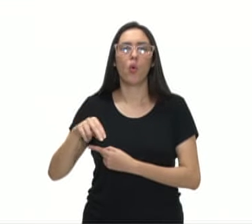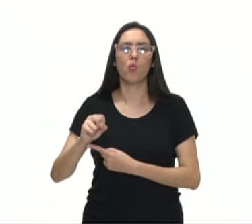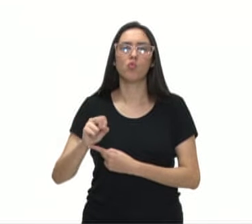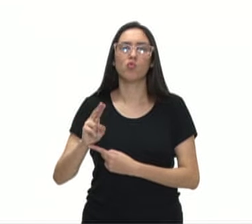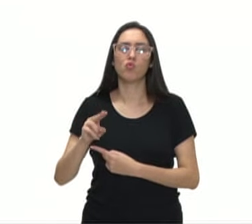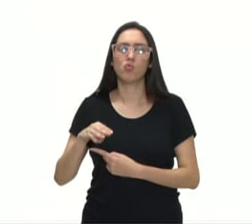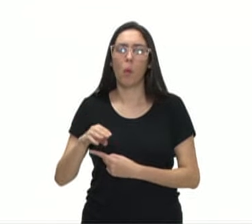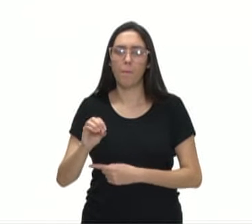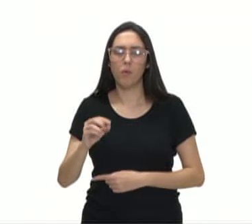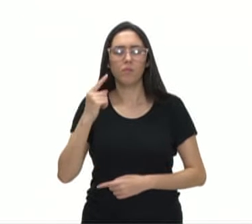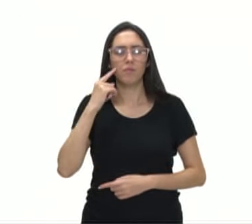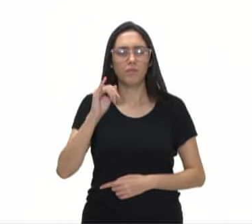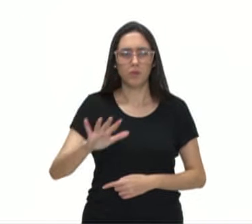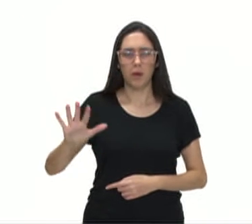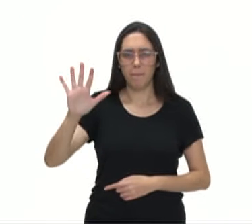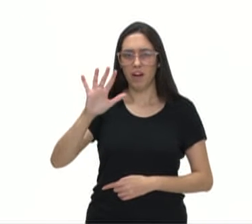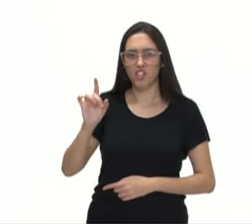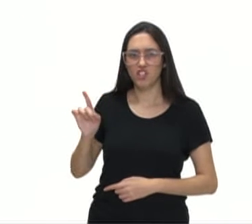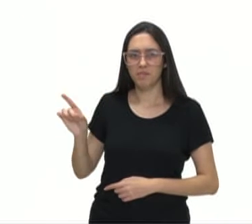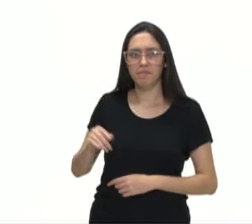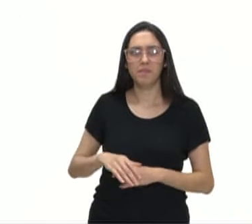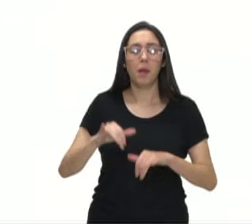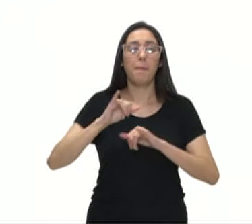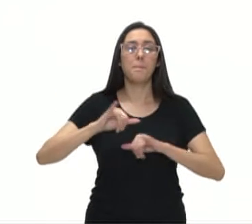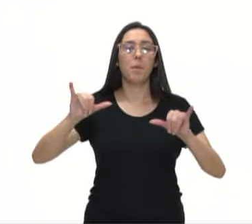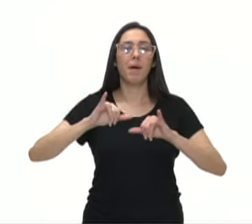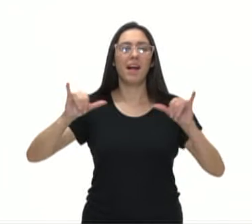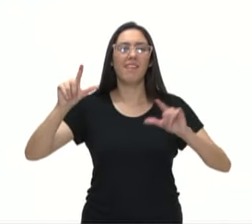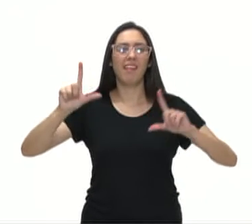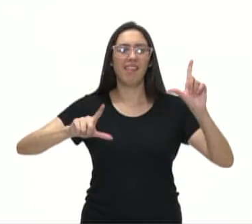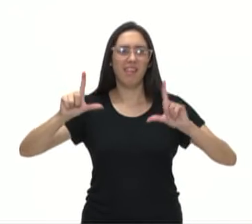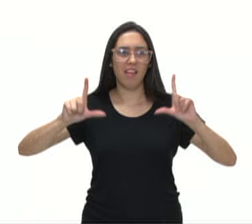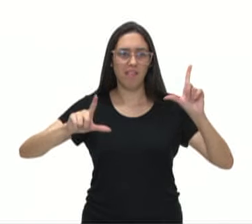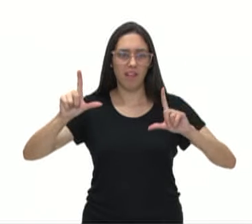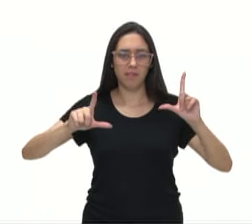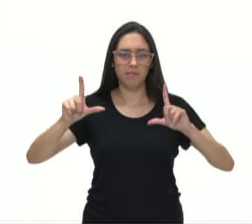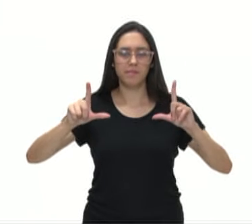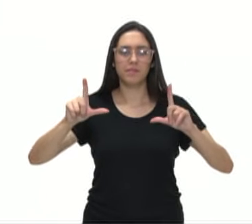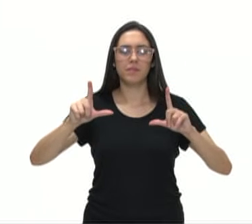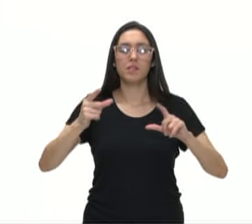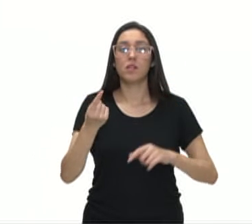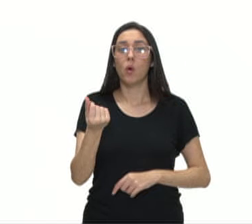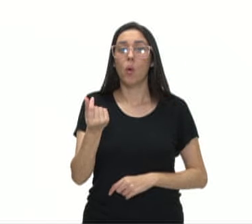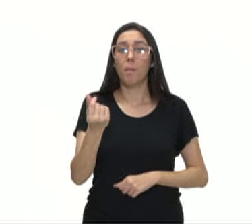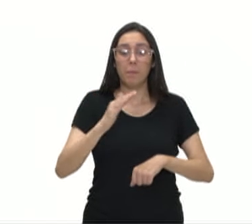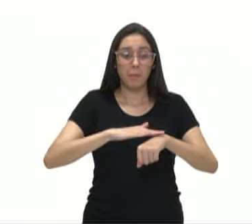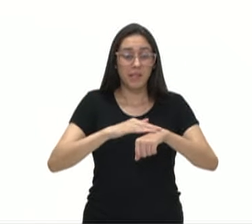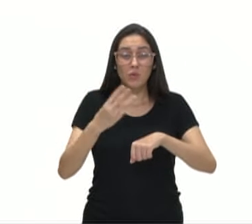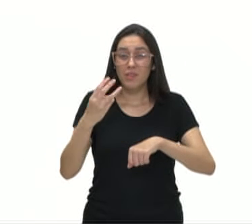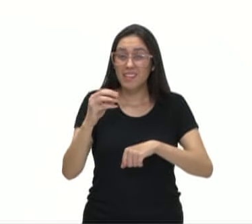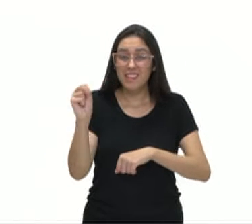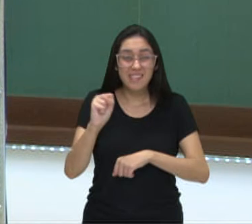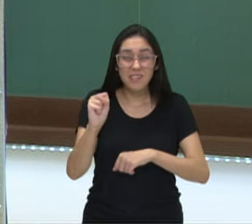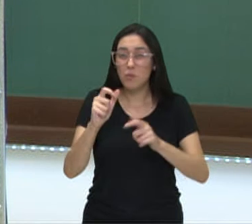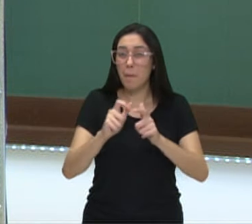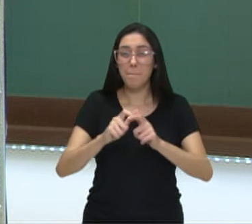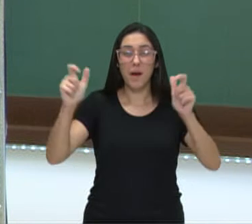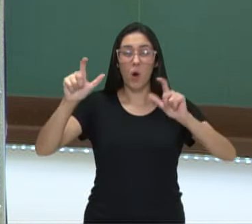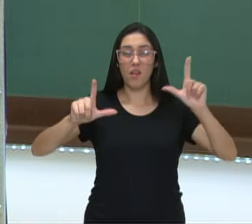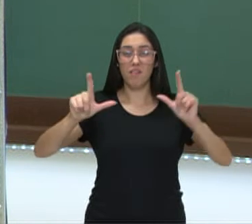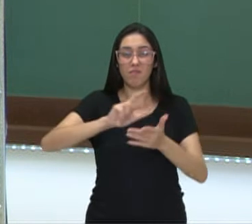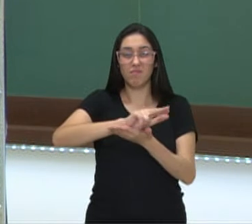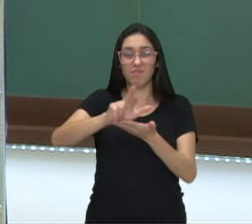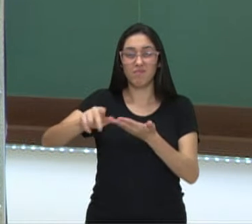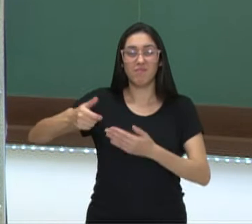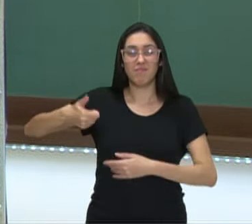olha a imagem ali, ó, da propaganda de TV. O preço de 30 segundos nas maiores emissoras de televisão. Você já parou para